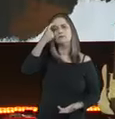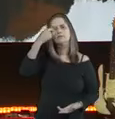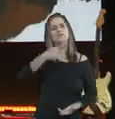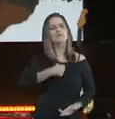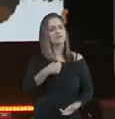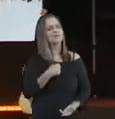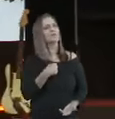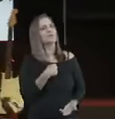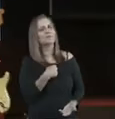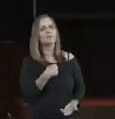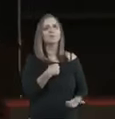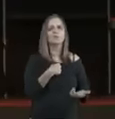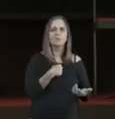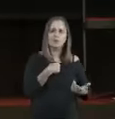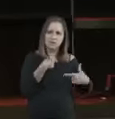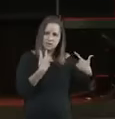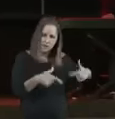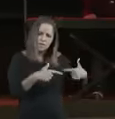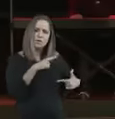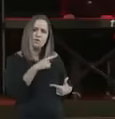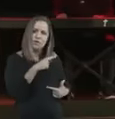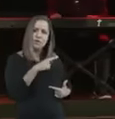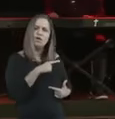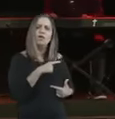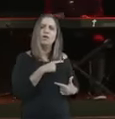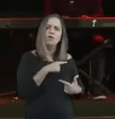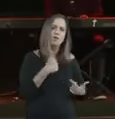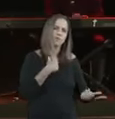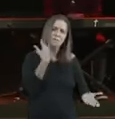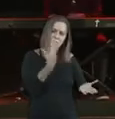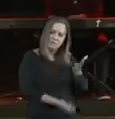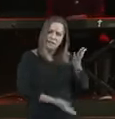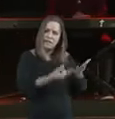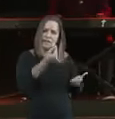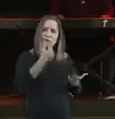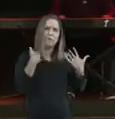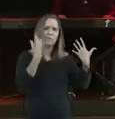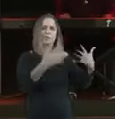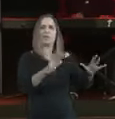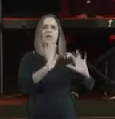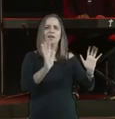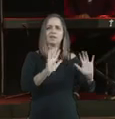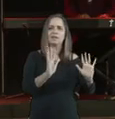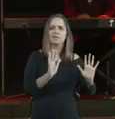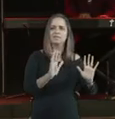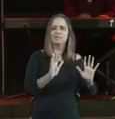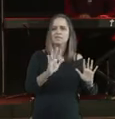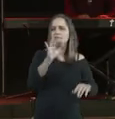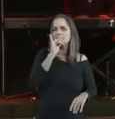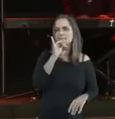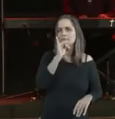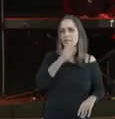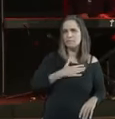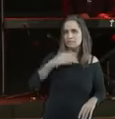medo. Eu, quando eu era analista de sistemas, eu fui trabalhar num banco de investimentos, e você sabe a minha história. Eu comecei a ganhar muito